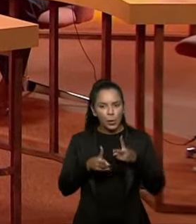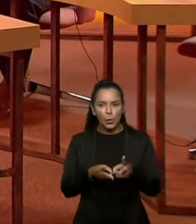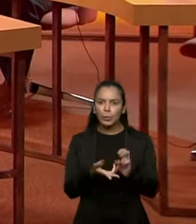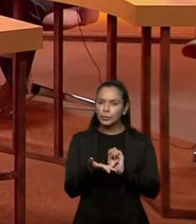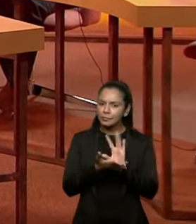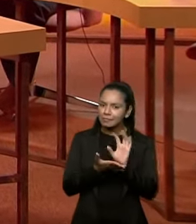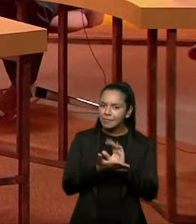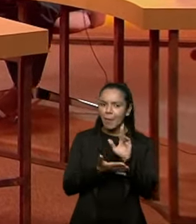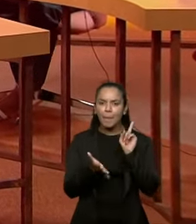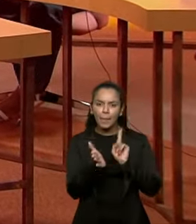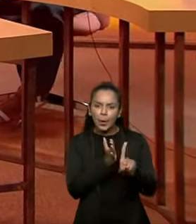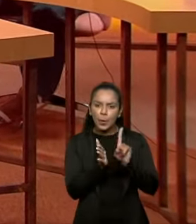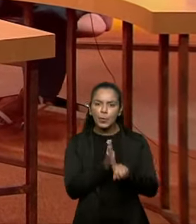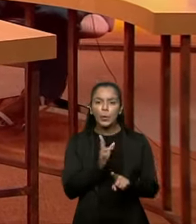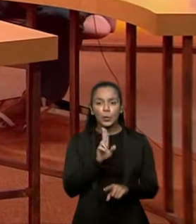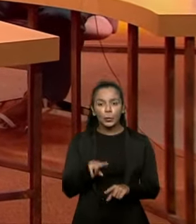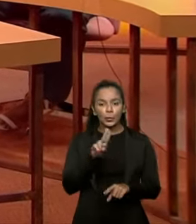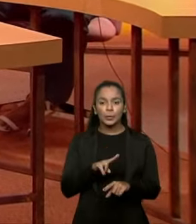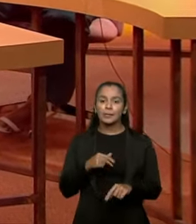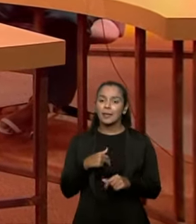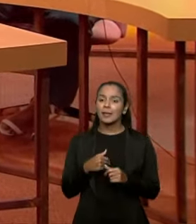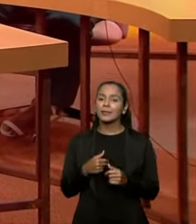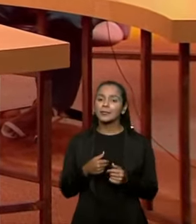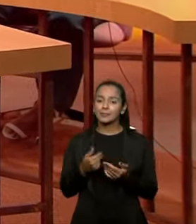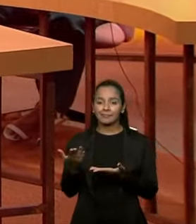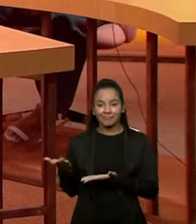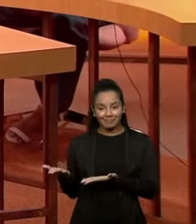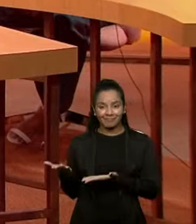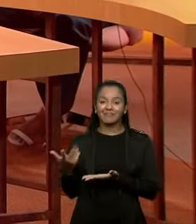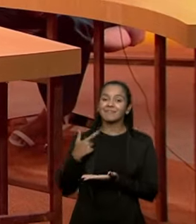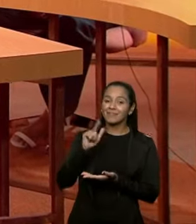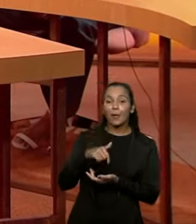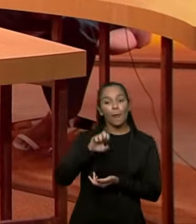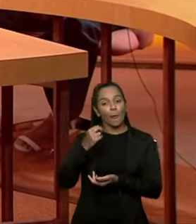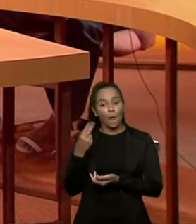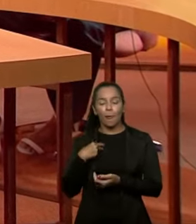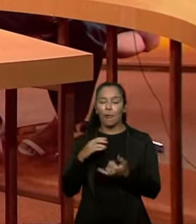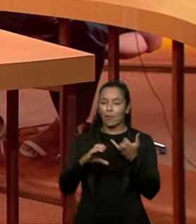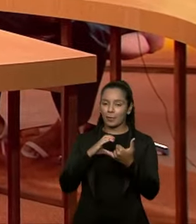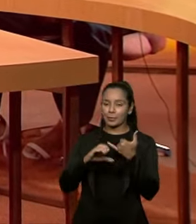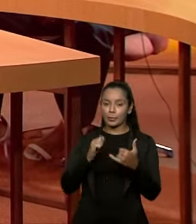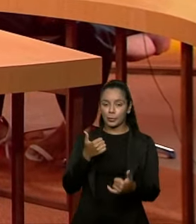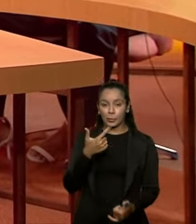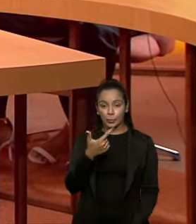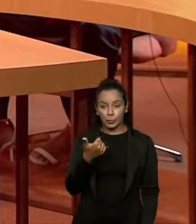mandando perguntas, usando a hashtag Sem Censura. Ou então pelo zap